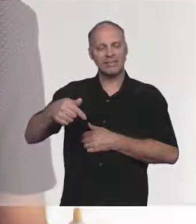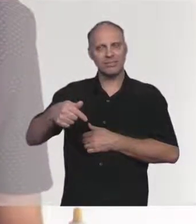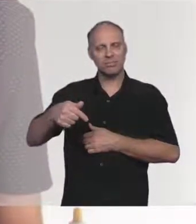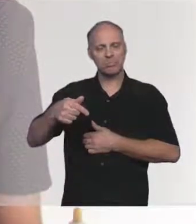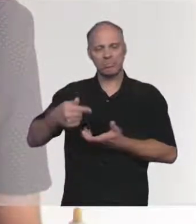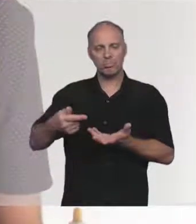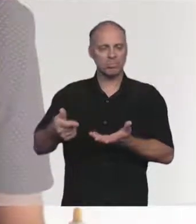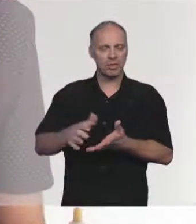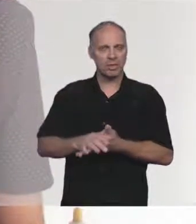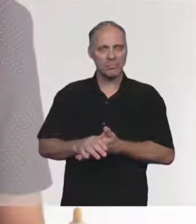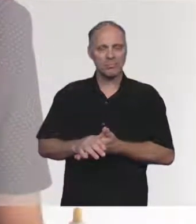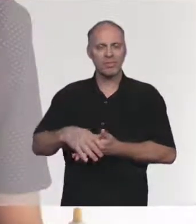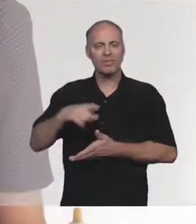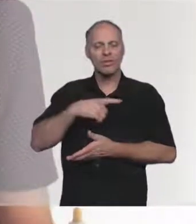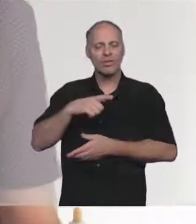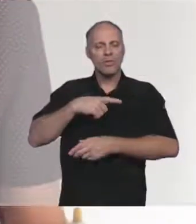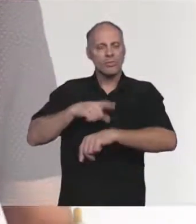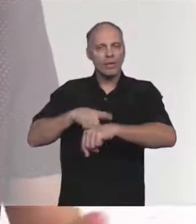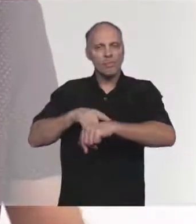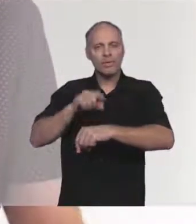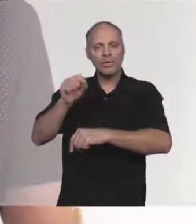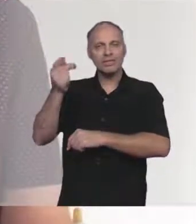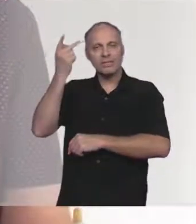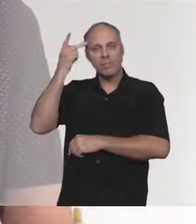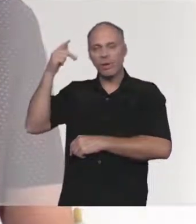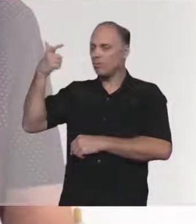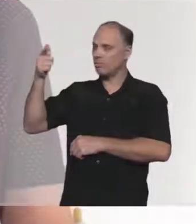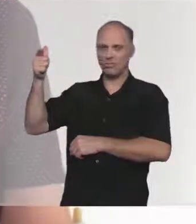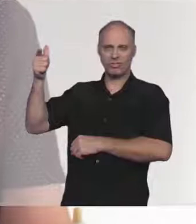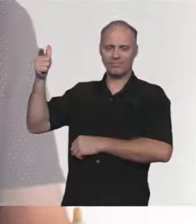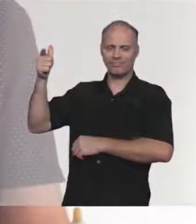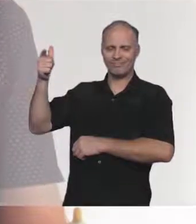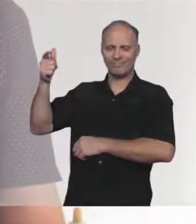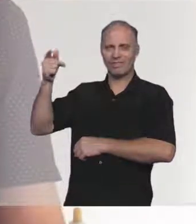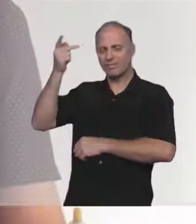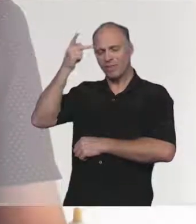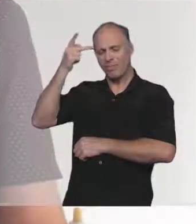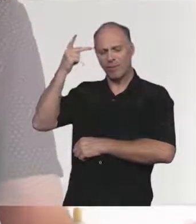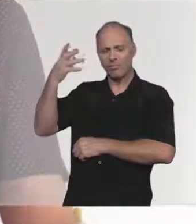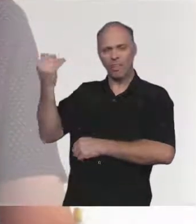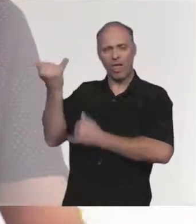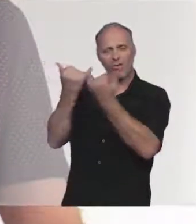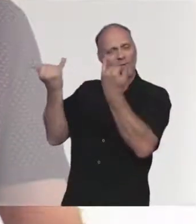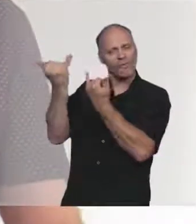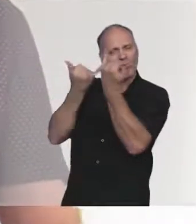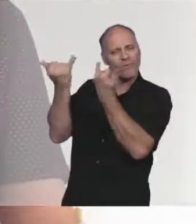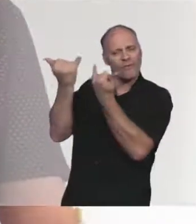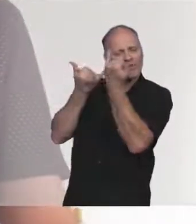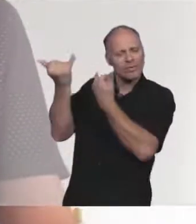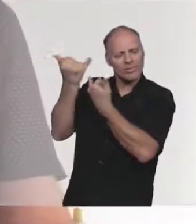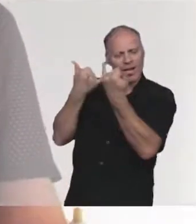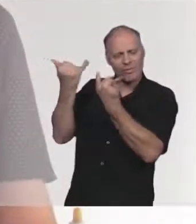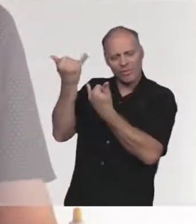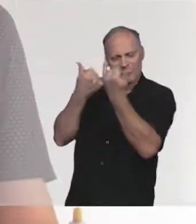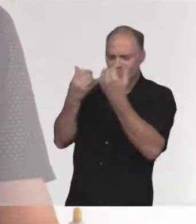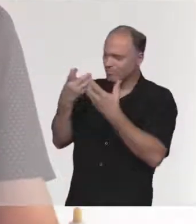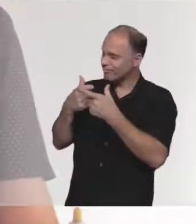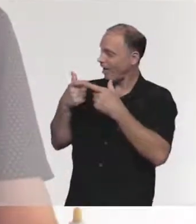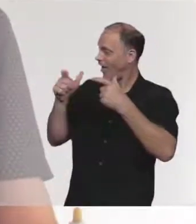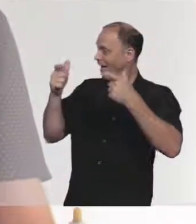Aqui, casualmente, eu tive um tempo que em São Paulo eu não tive, porque em São Paulo foi muita informação